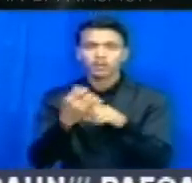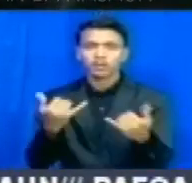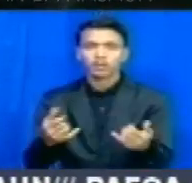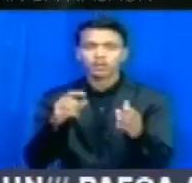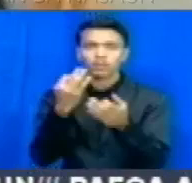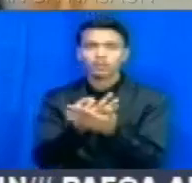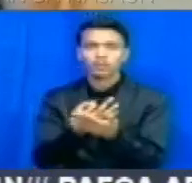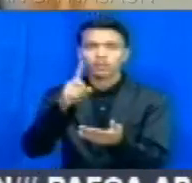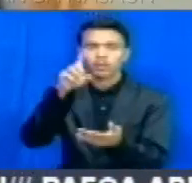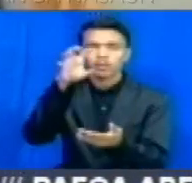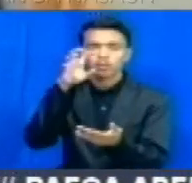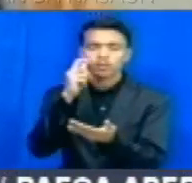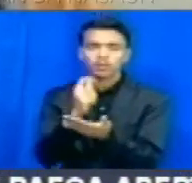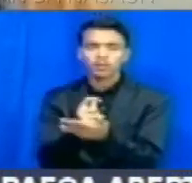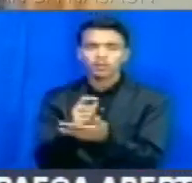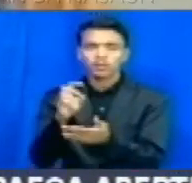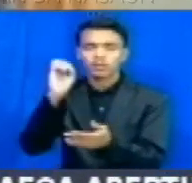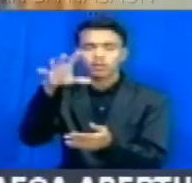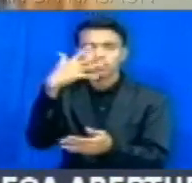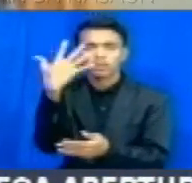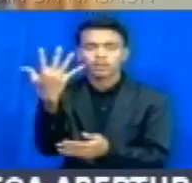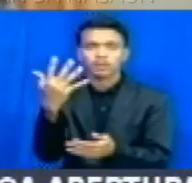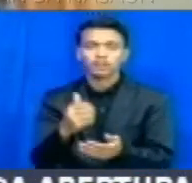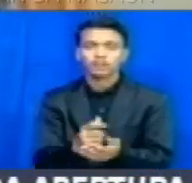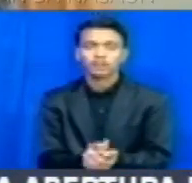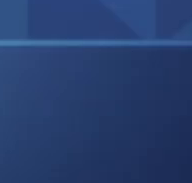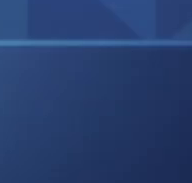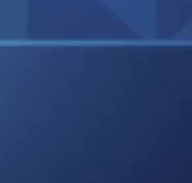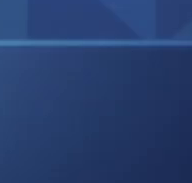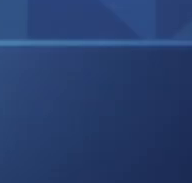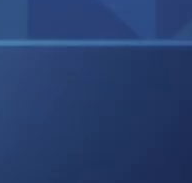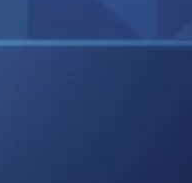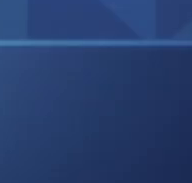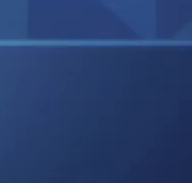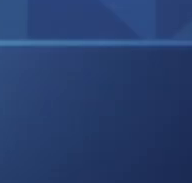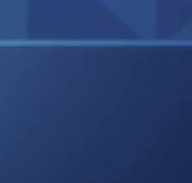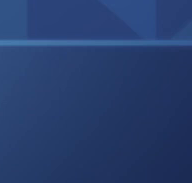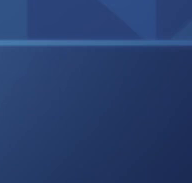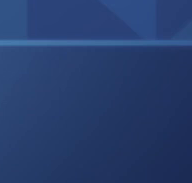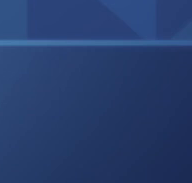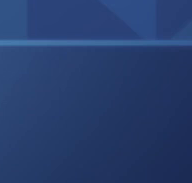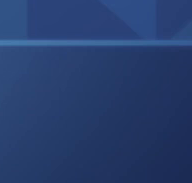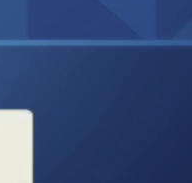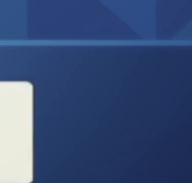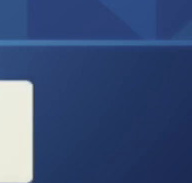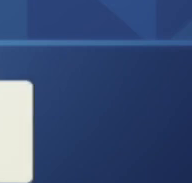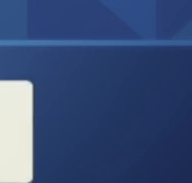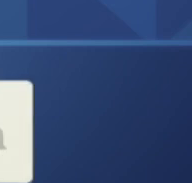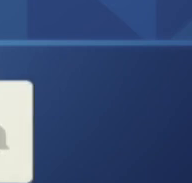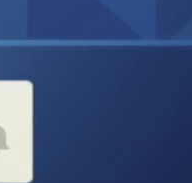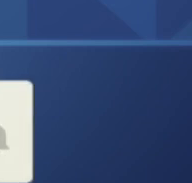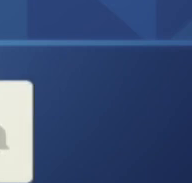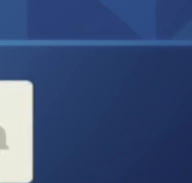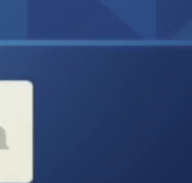ato de duração de uma lei. O Simão Faire e Silva, RTTL. Hi, telespectadores, a tua